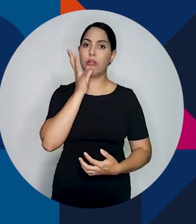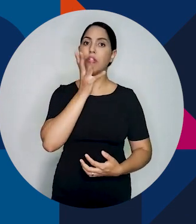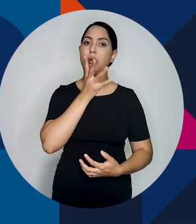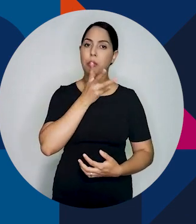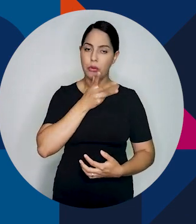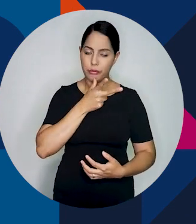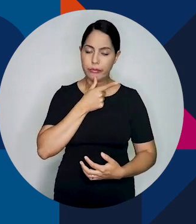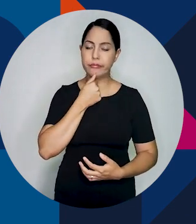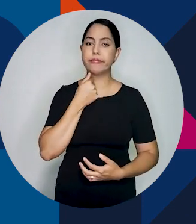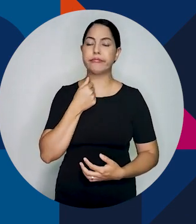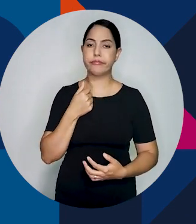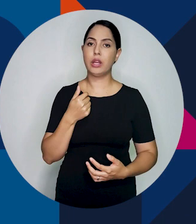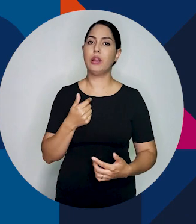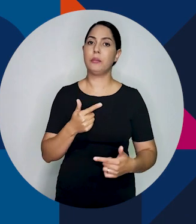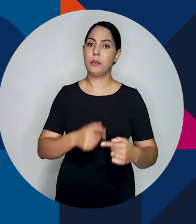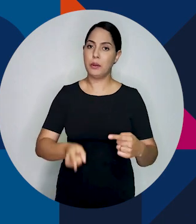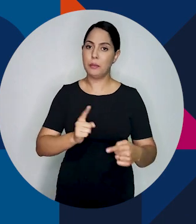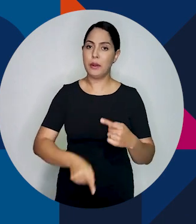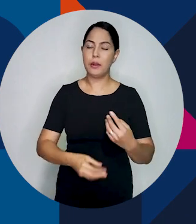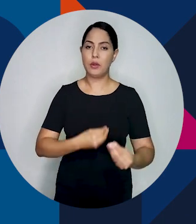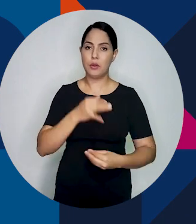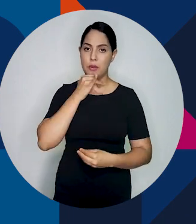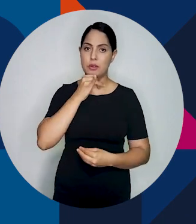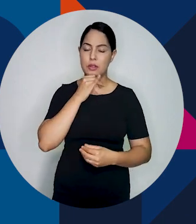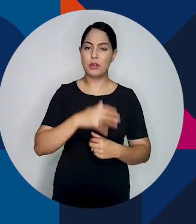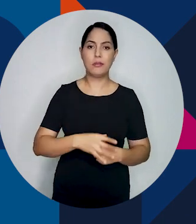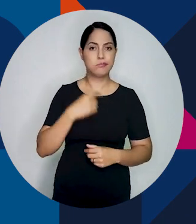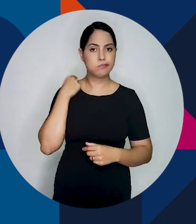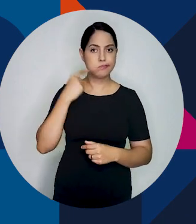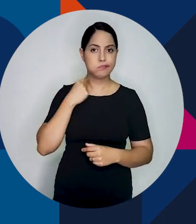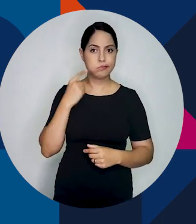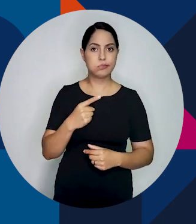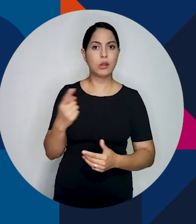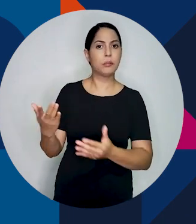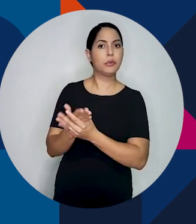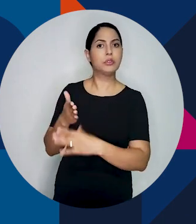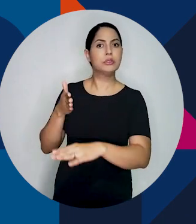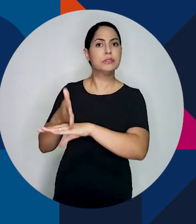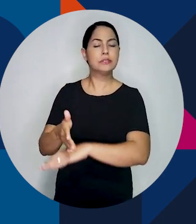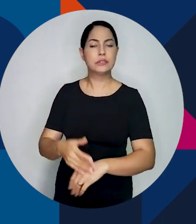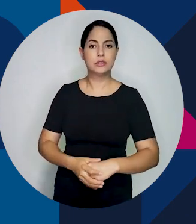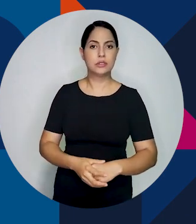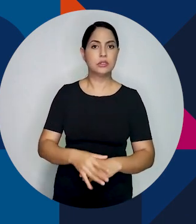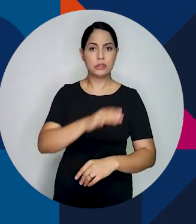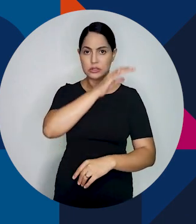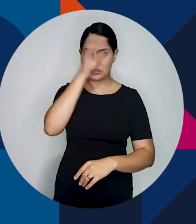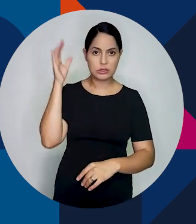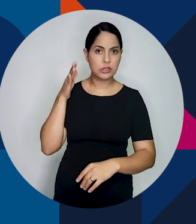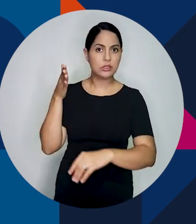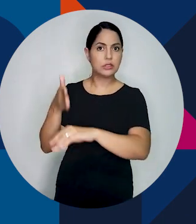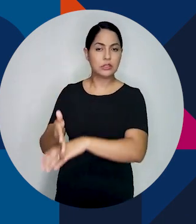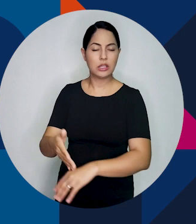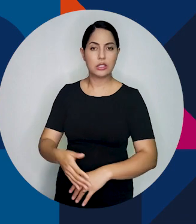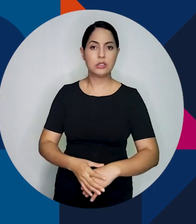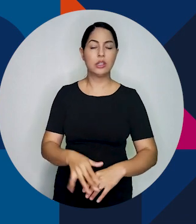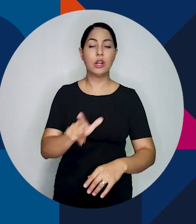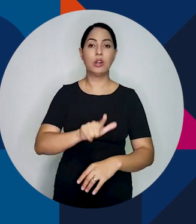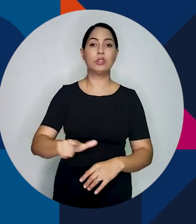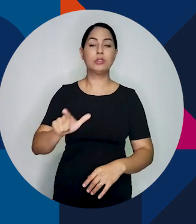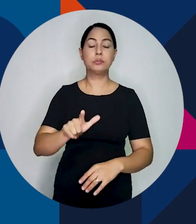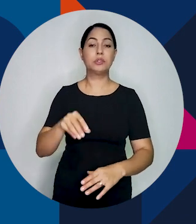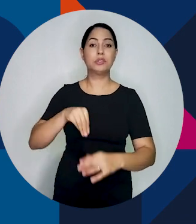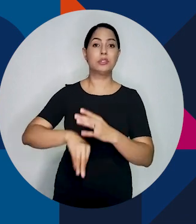transtornos por essa demora. E aí, transtornos, repito, em relação ao advogado ter acesso aos autos, a ter acesso aos seus